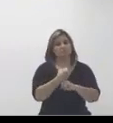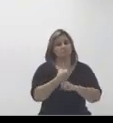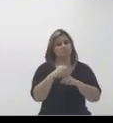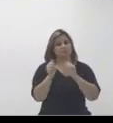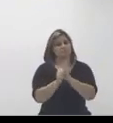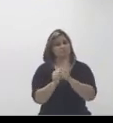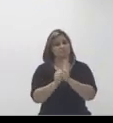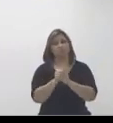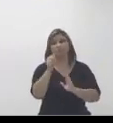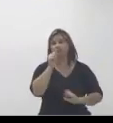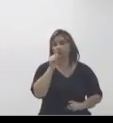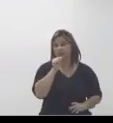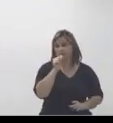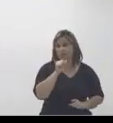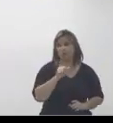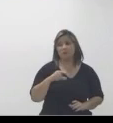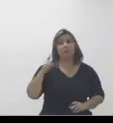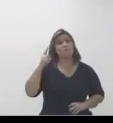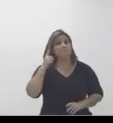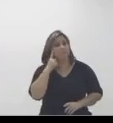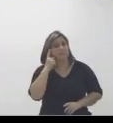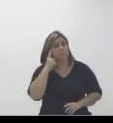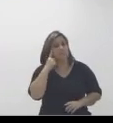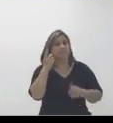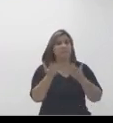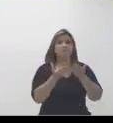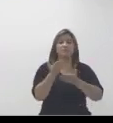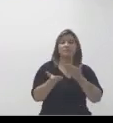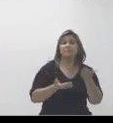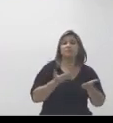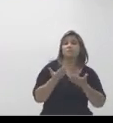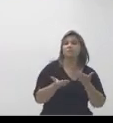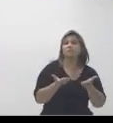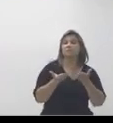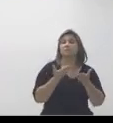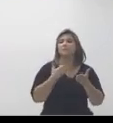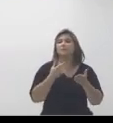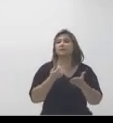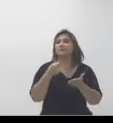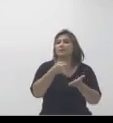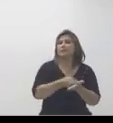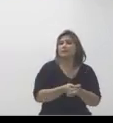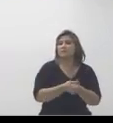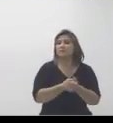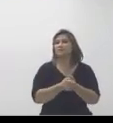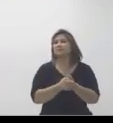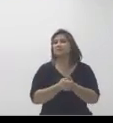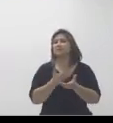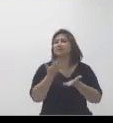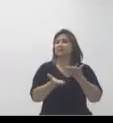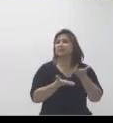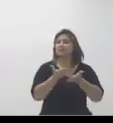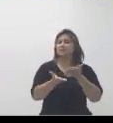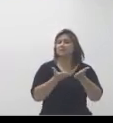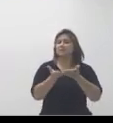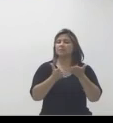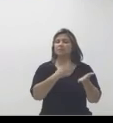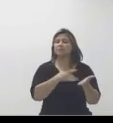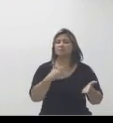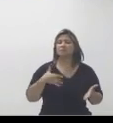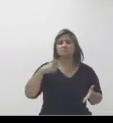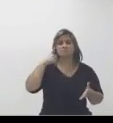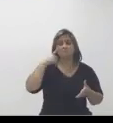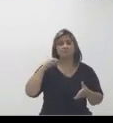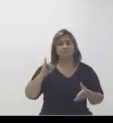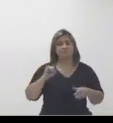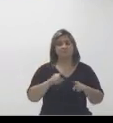drogas então é pensar o atendimento em meio aberto é pensar o investimento na política de saúde mental e o